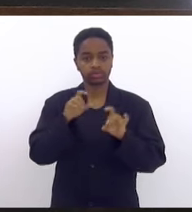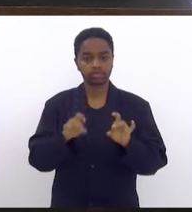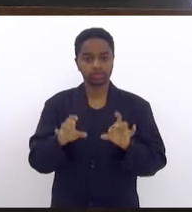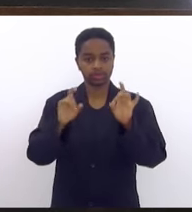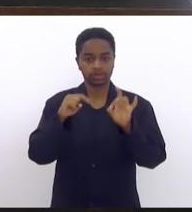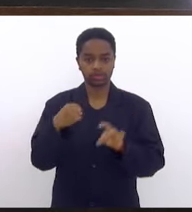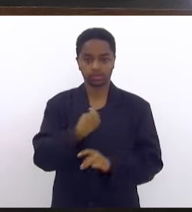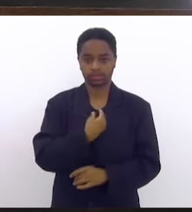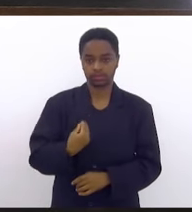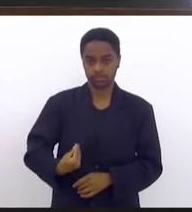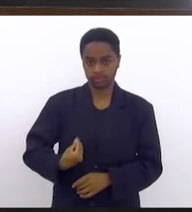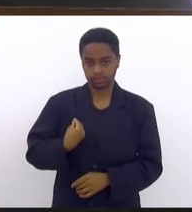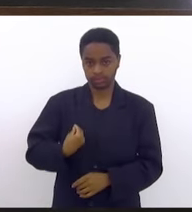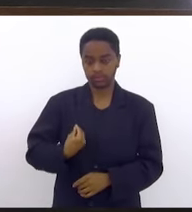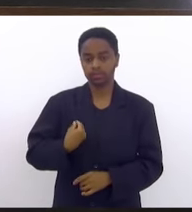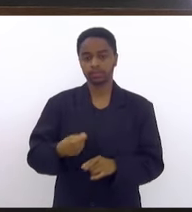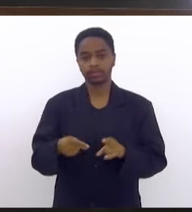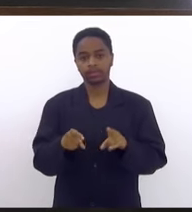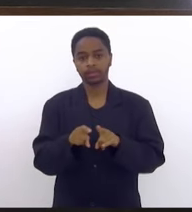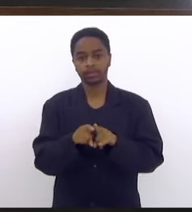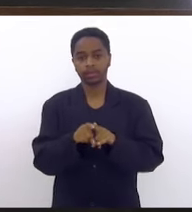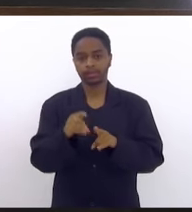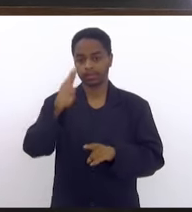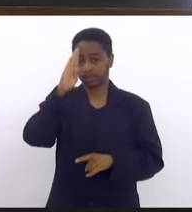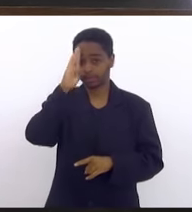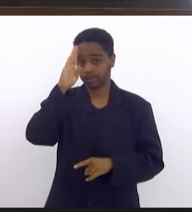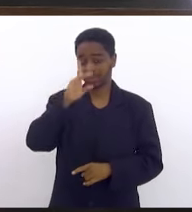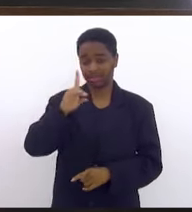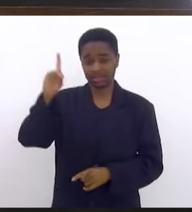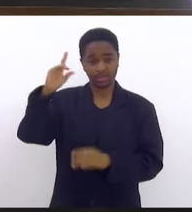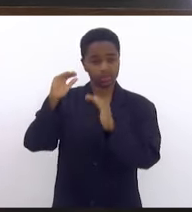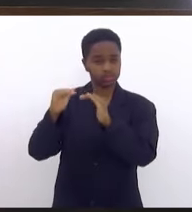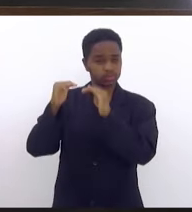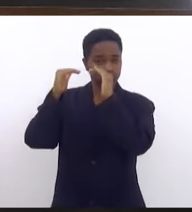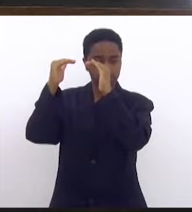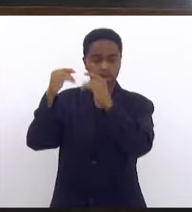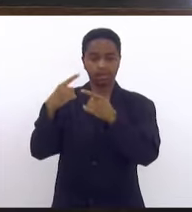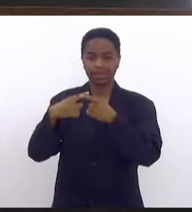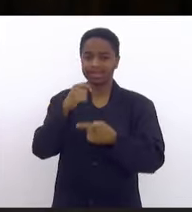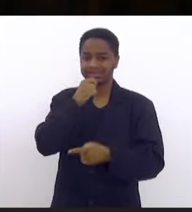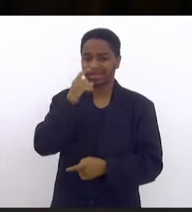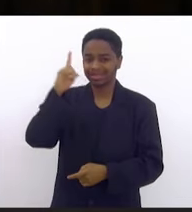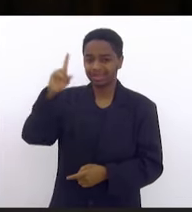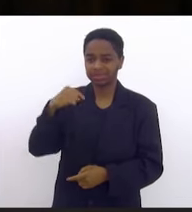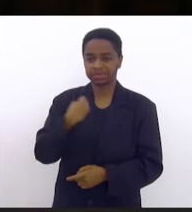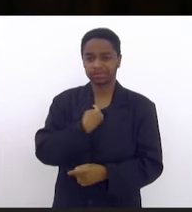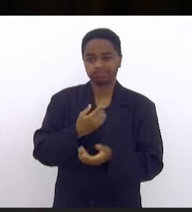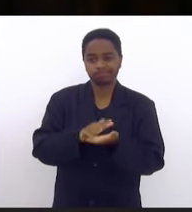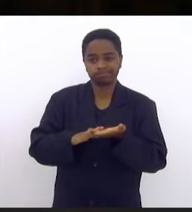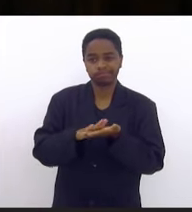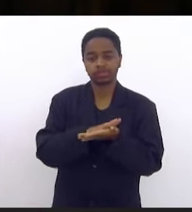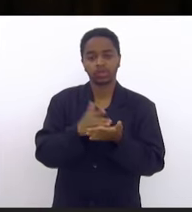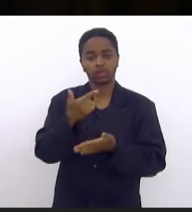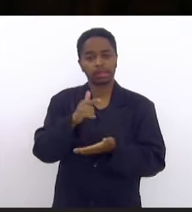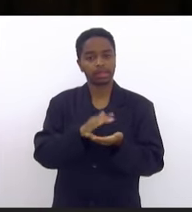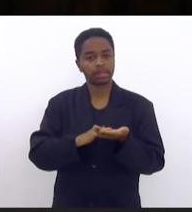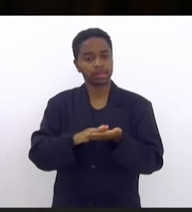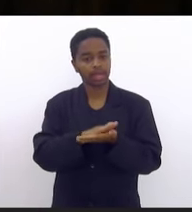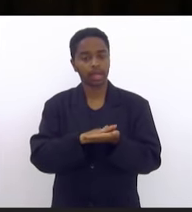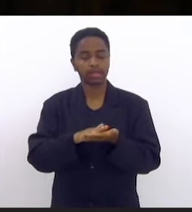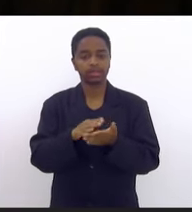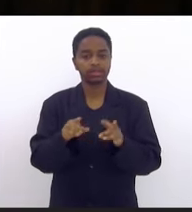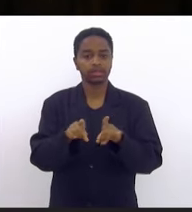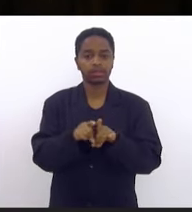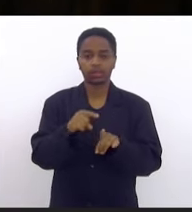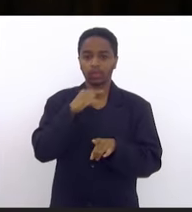vidas. Acima de tudo está o nosso Deus. Sem Ele nós não somos nada, não temos nada e